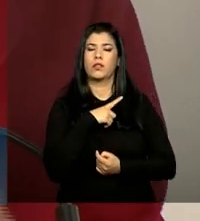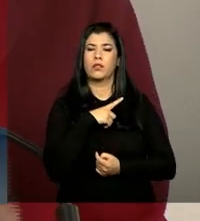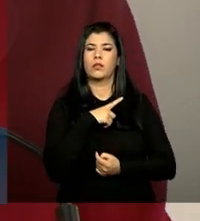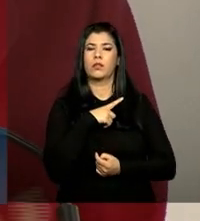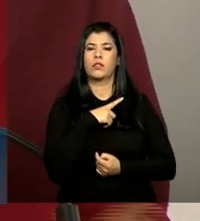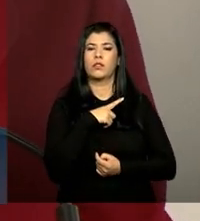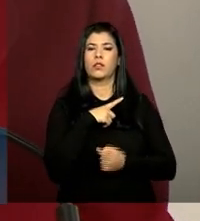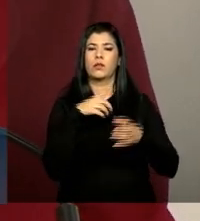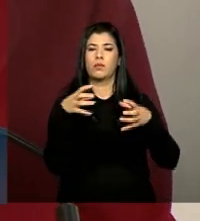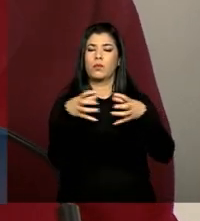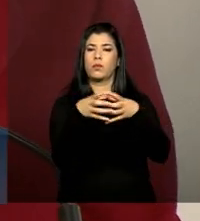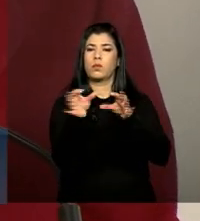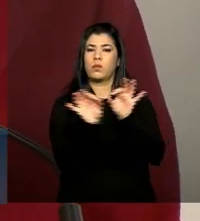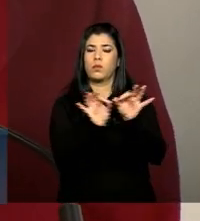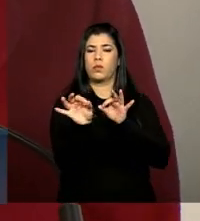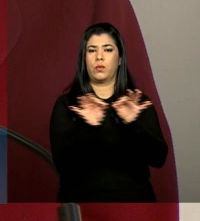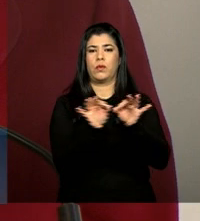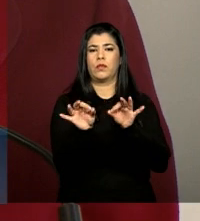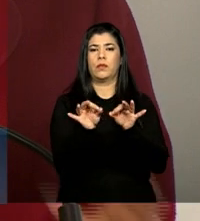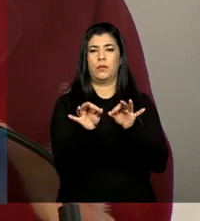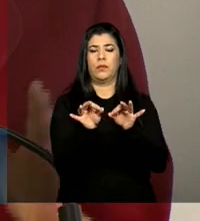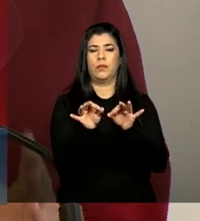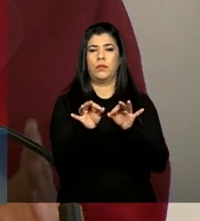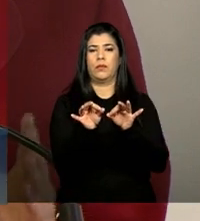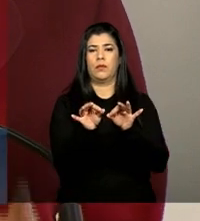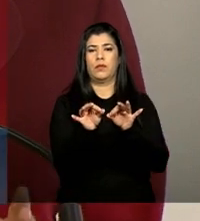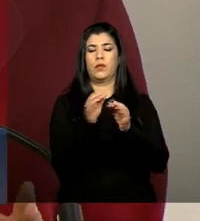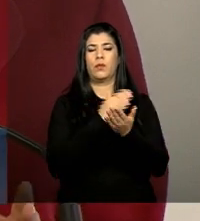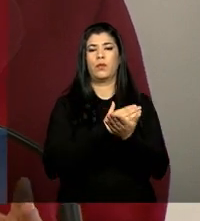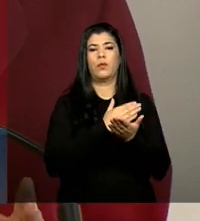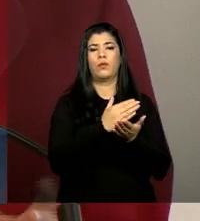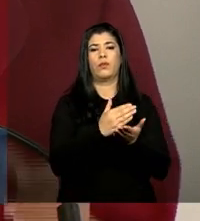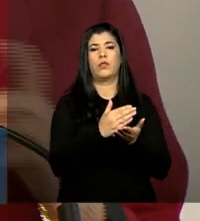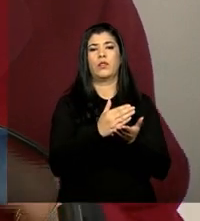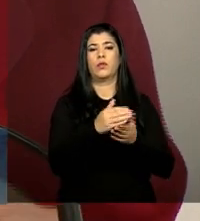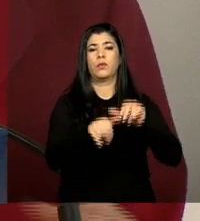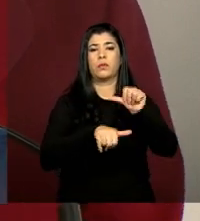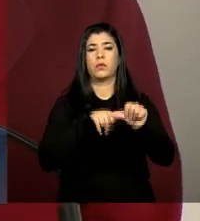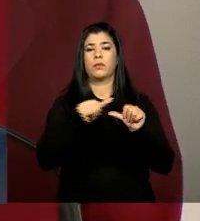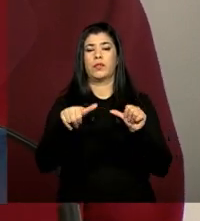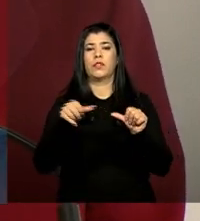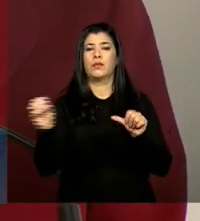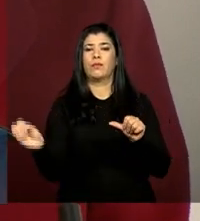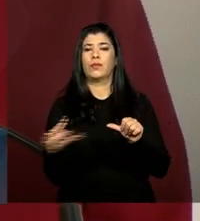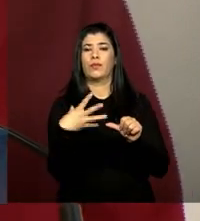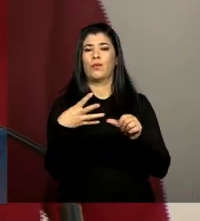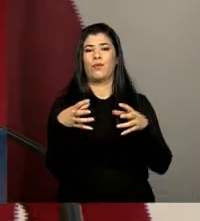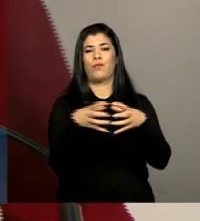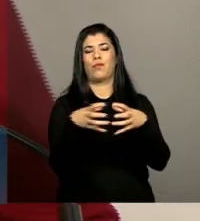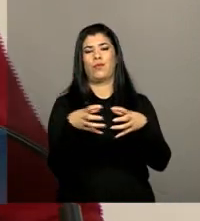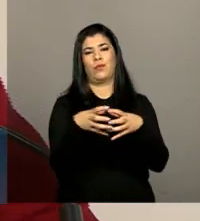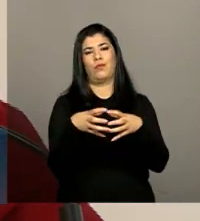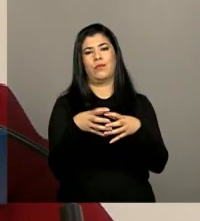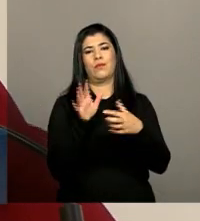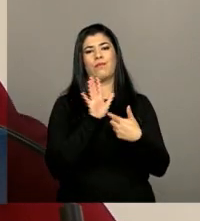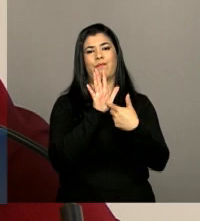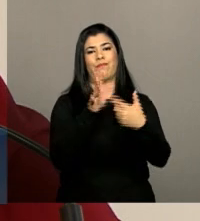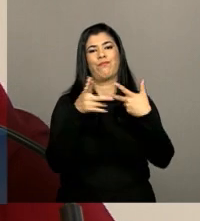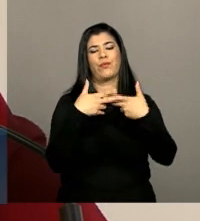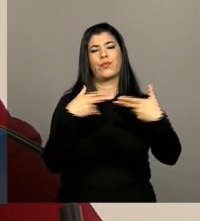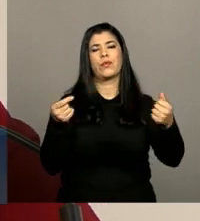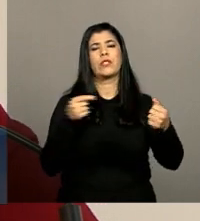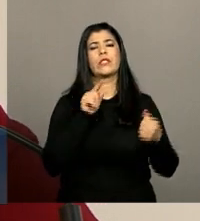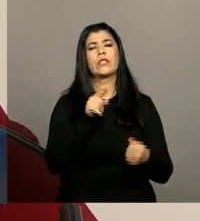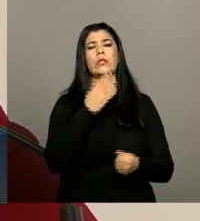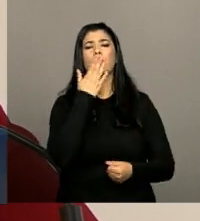uma composição e passou a ter outra composição cuja característica principal é ser mais